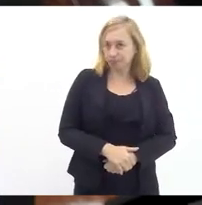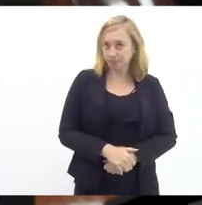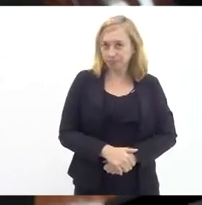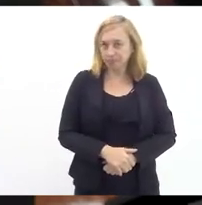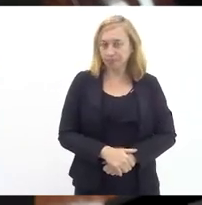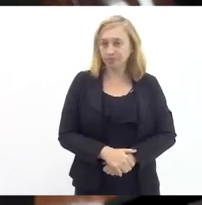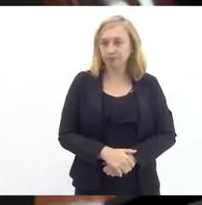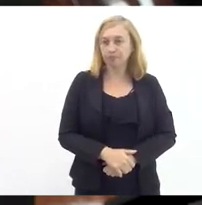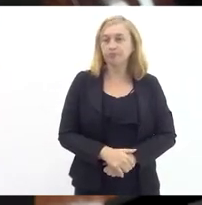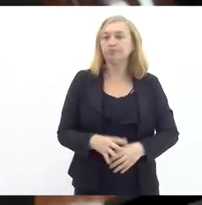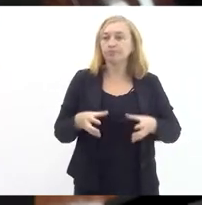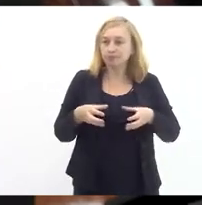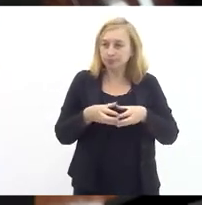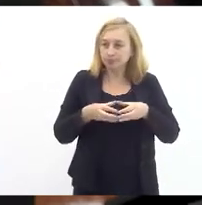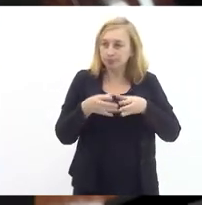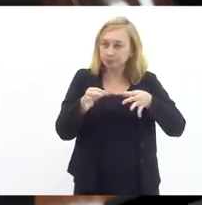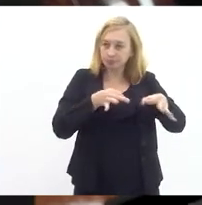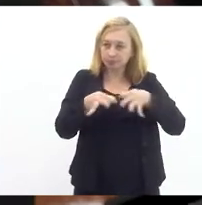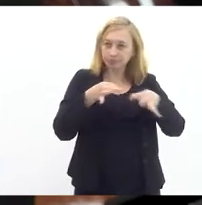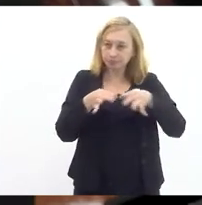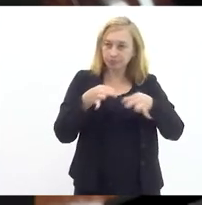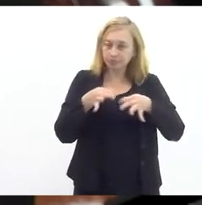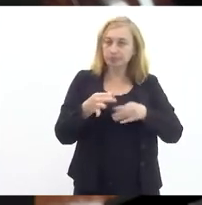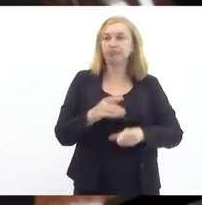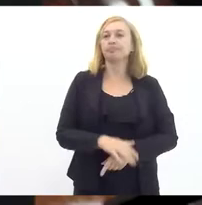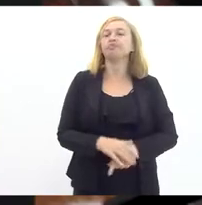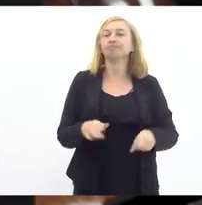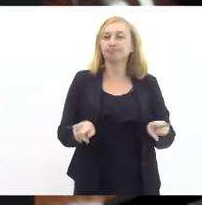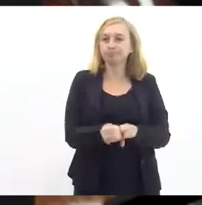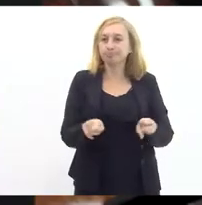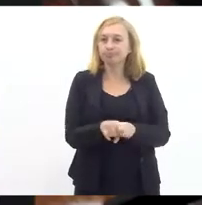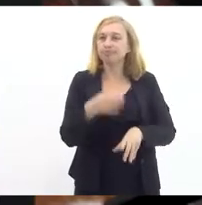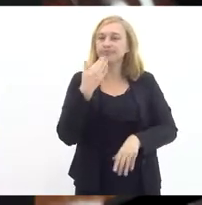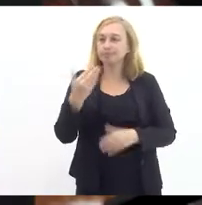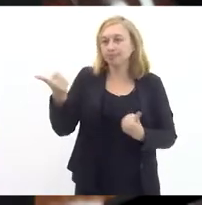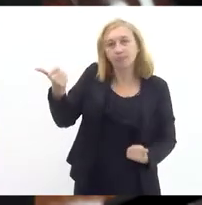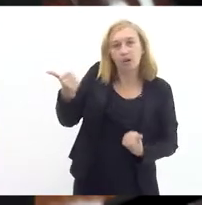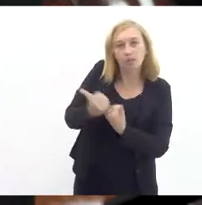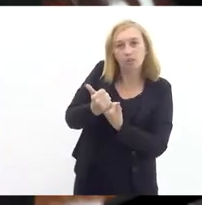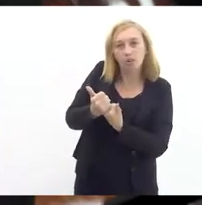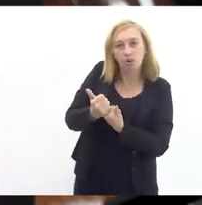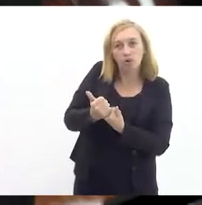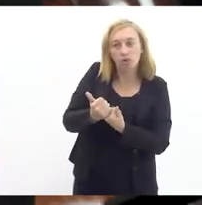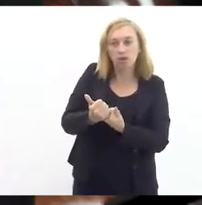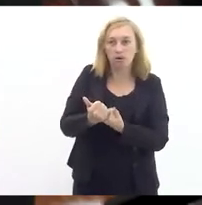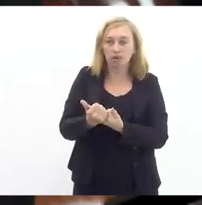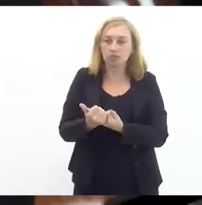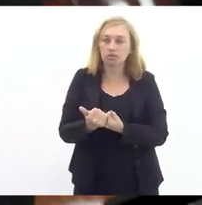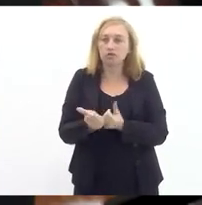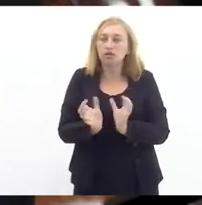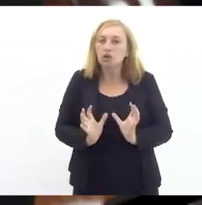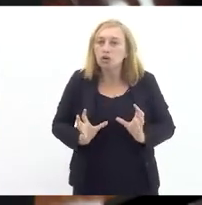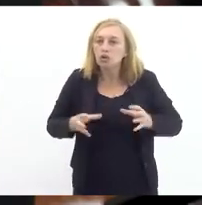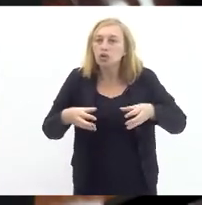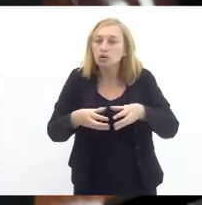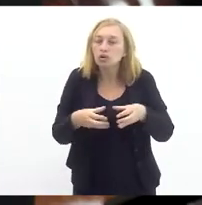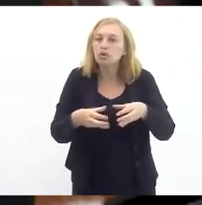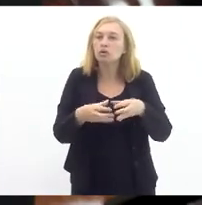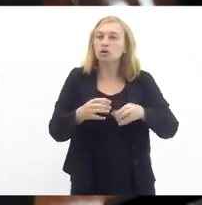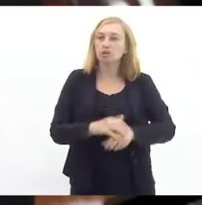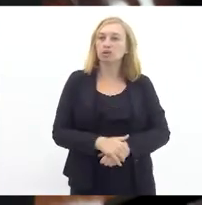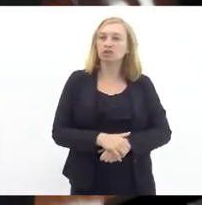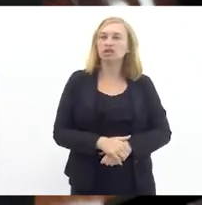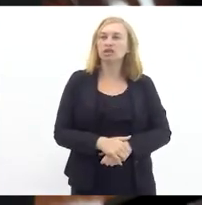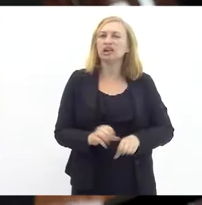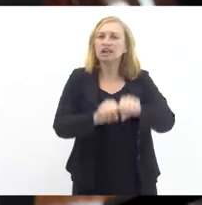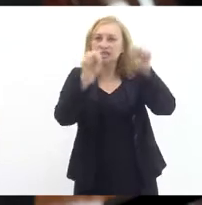e as equipes que vão elaborar. E, anualmente, a gente também solicita o apoio dentro do termo de cooperação, no caso do